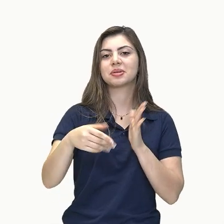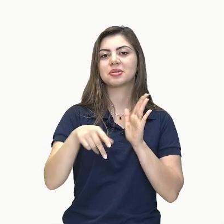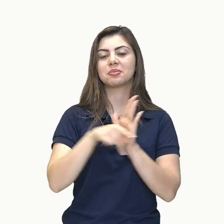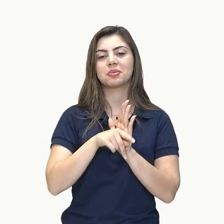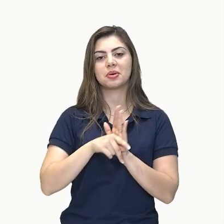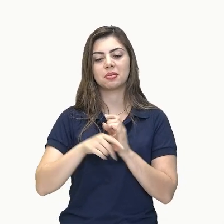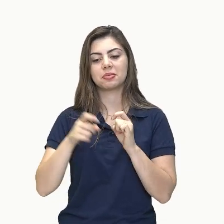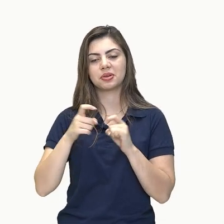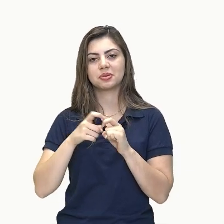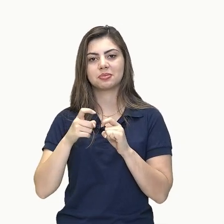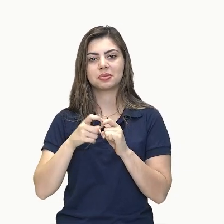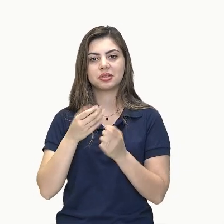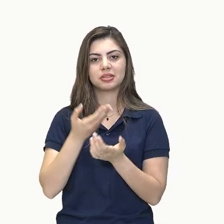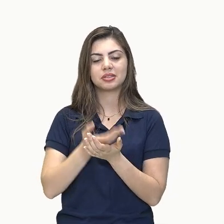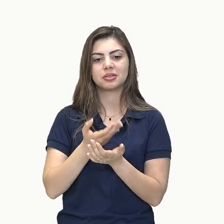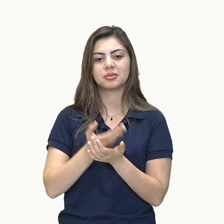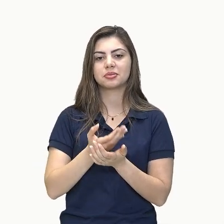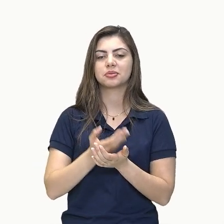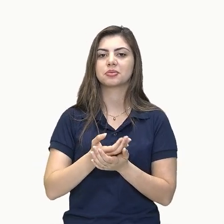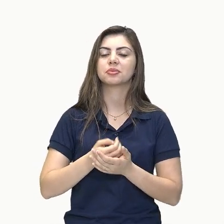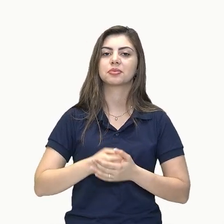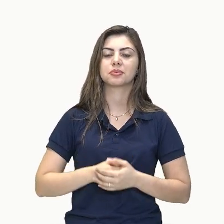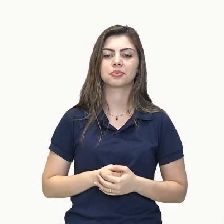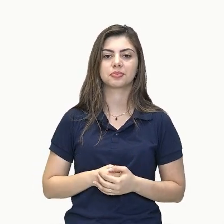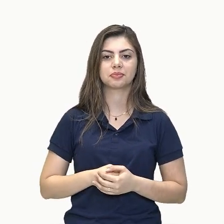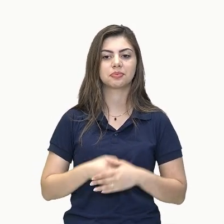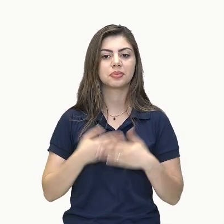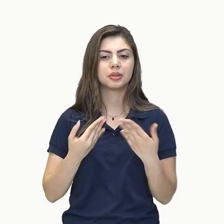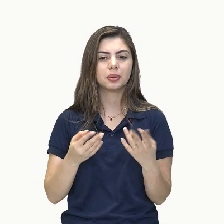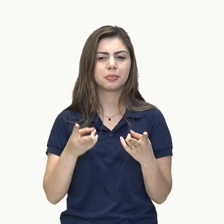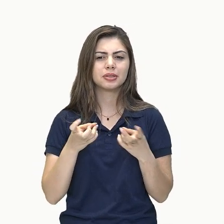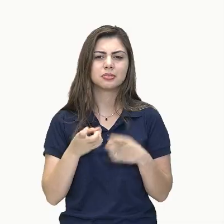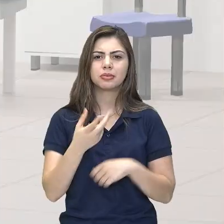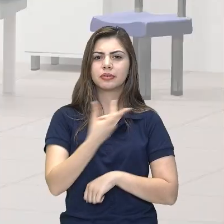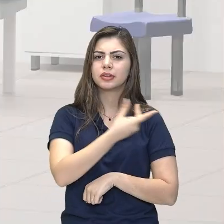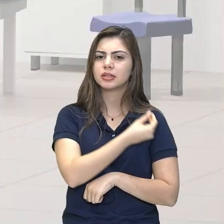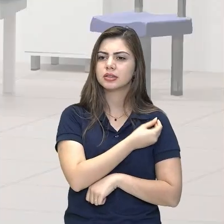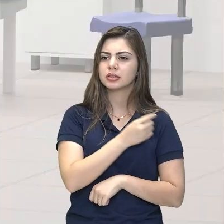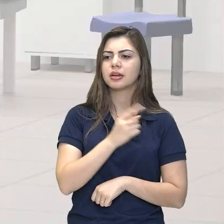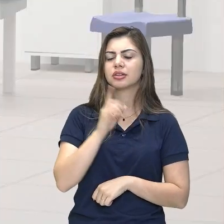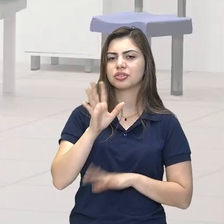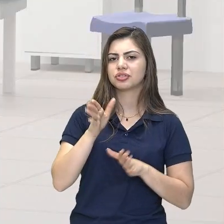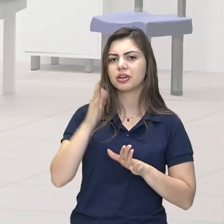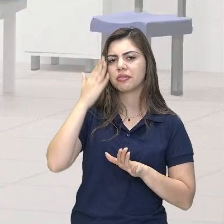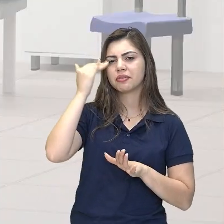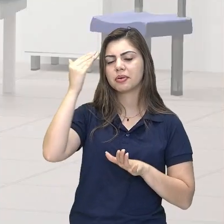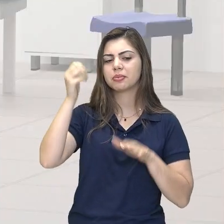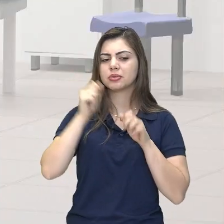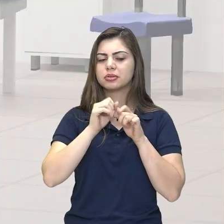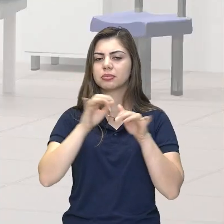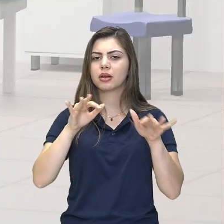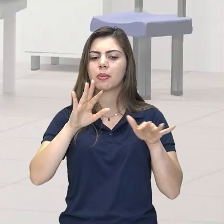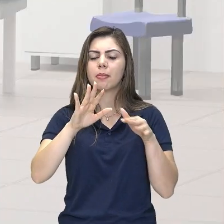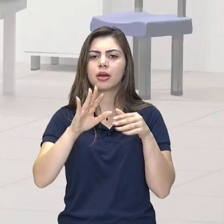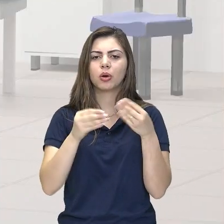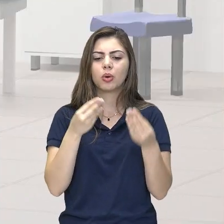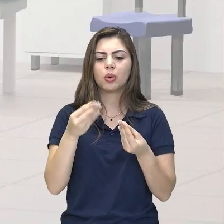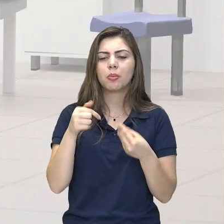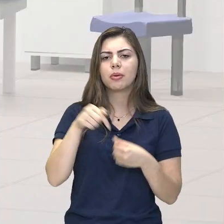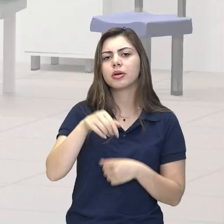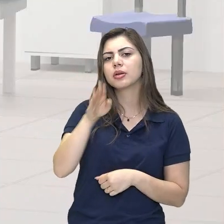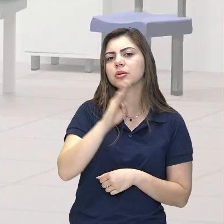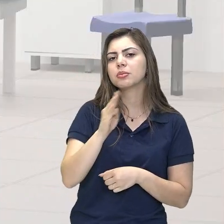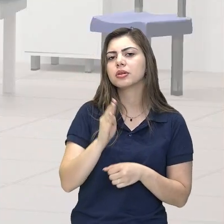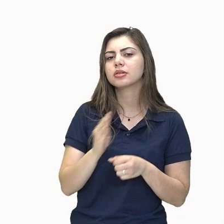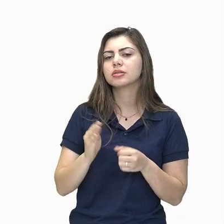medicina. Bem, a vacinação, então, já era um processo conhecido. E como é que ela chegou, então, no Brasil? Ela chegou no Brasil